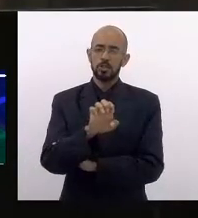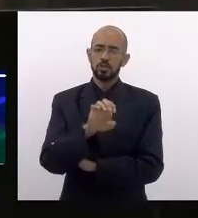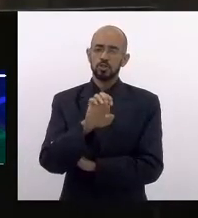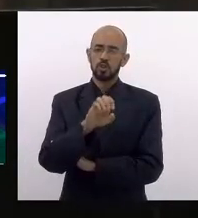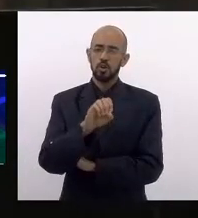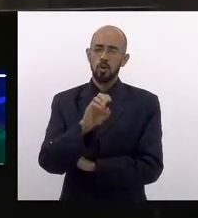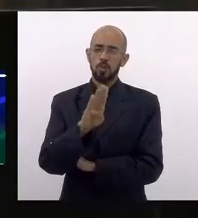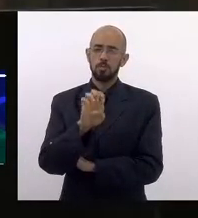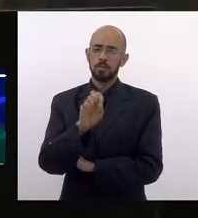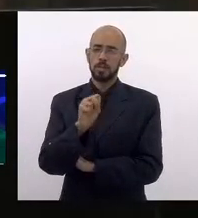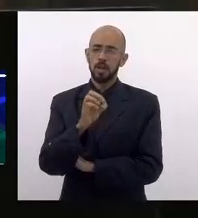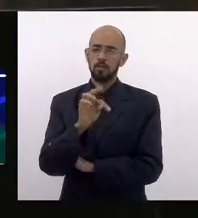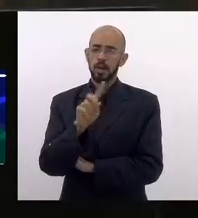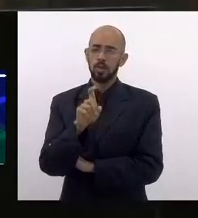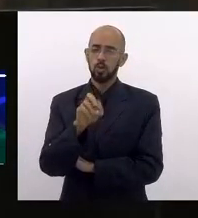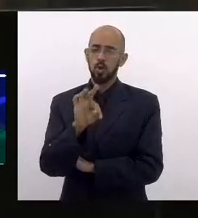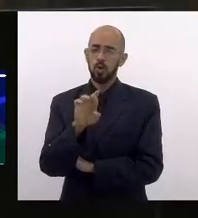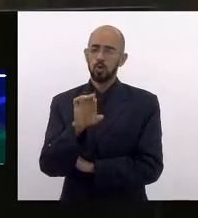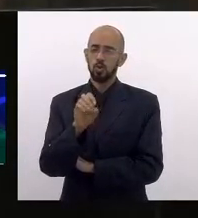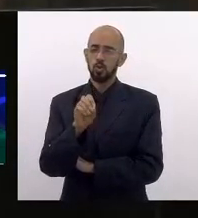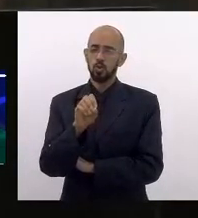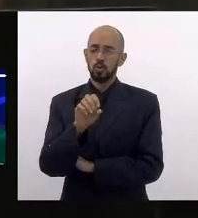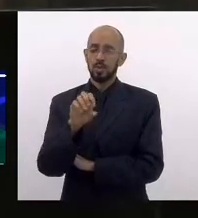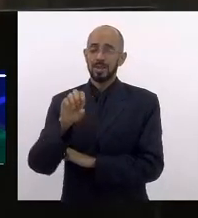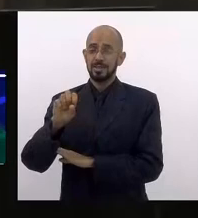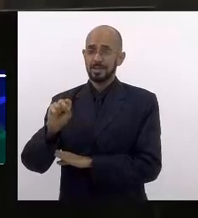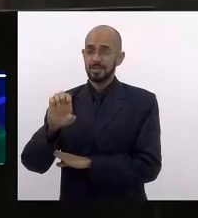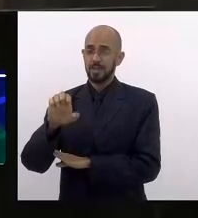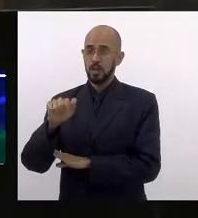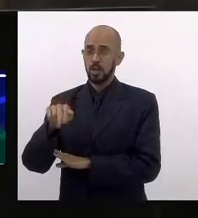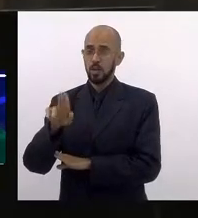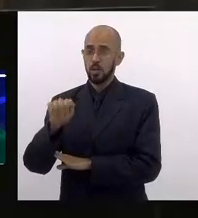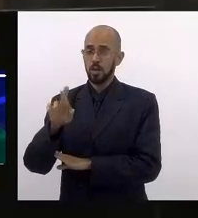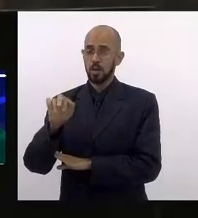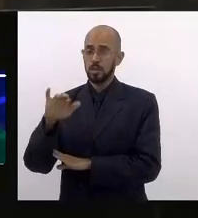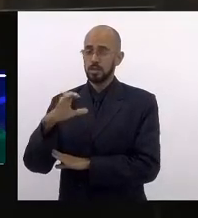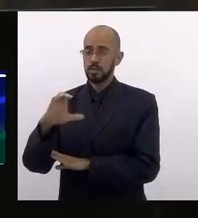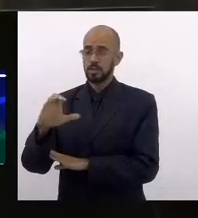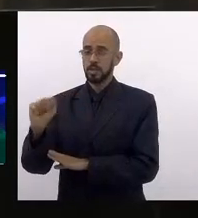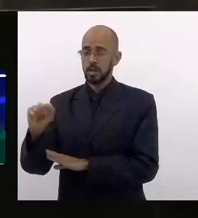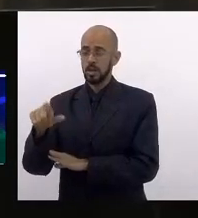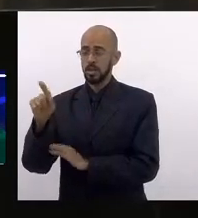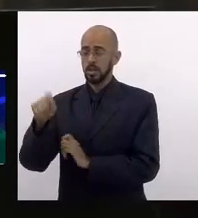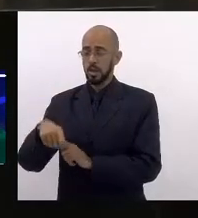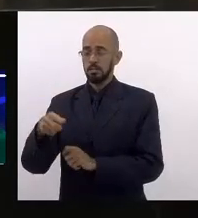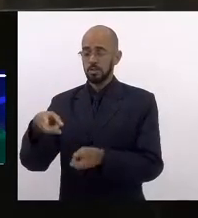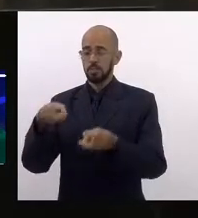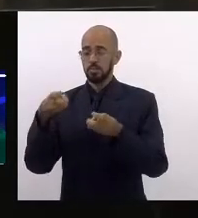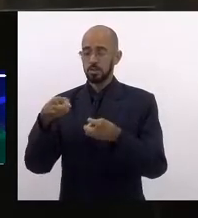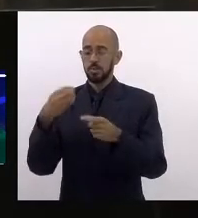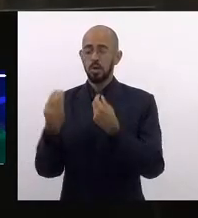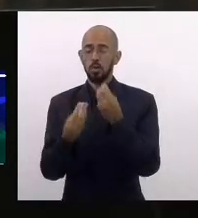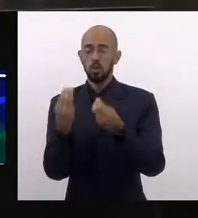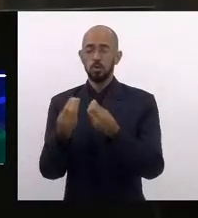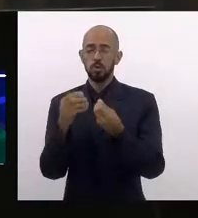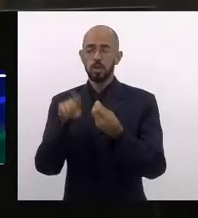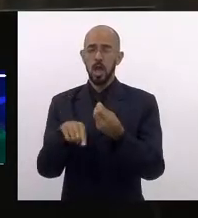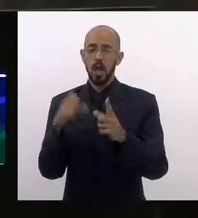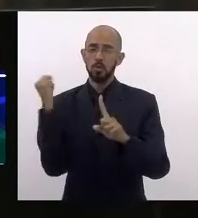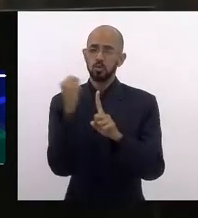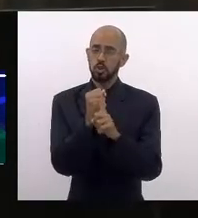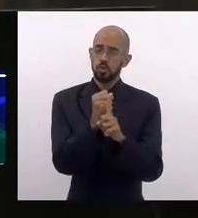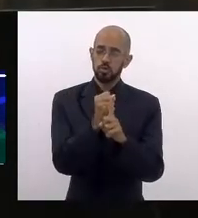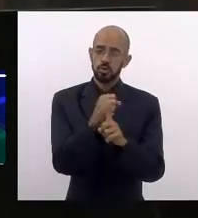segurança são essenciais para que a gente possa mensurar o tamanho do genocídio no Estado do Rio de Janeiro, e